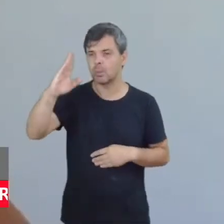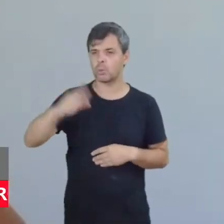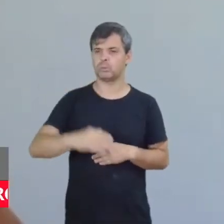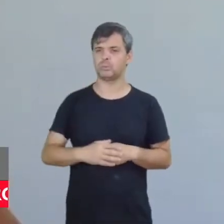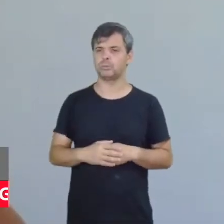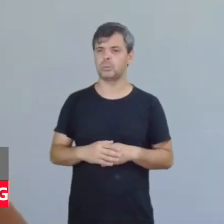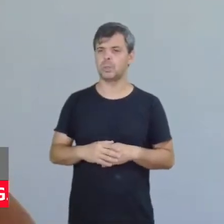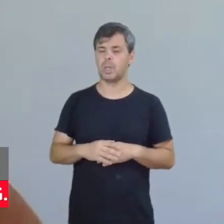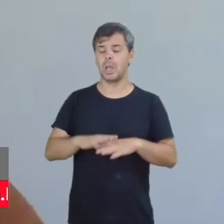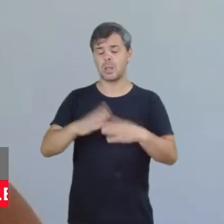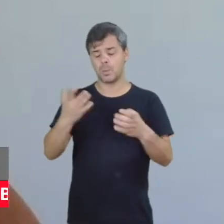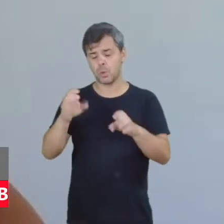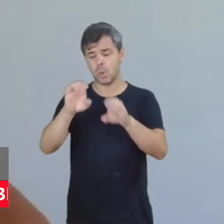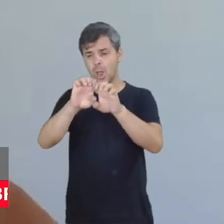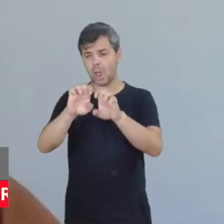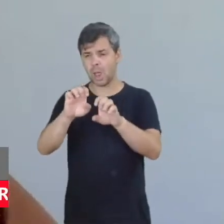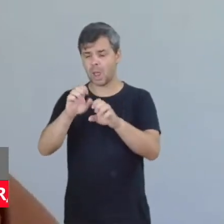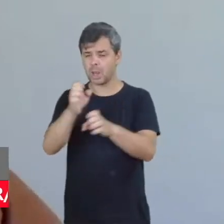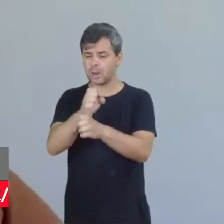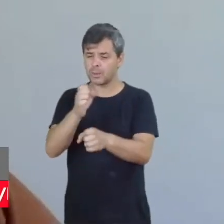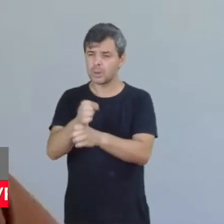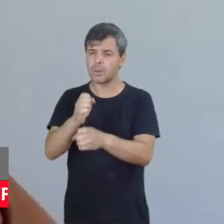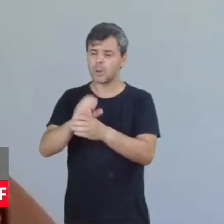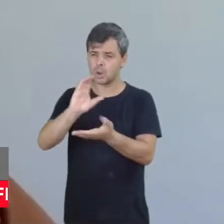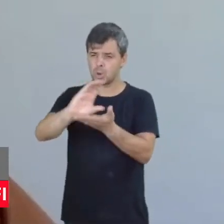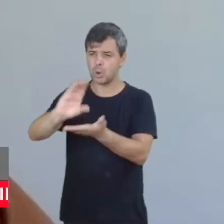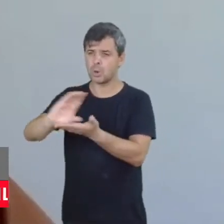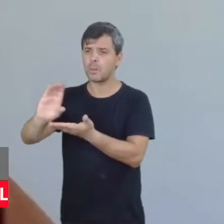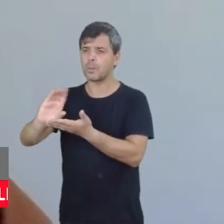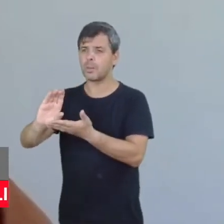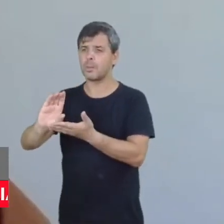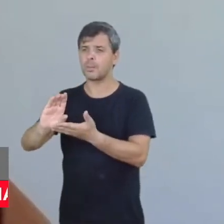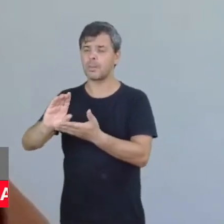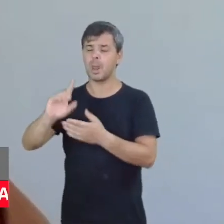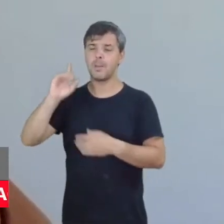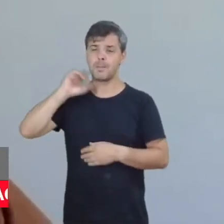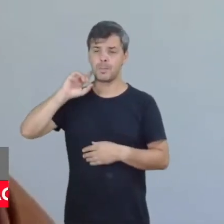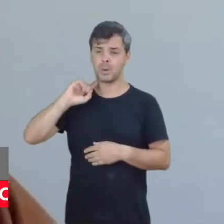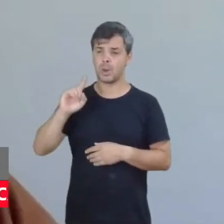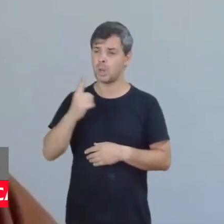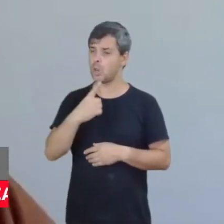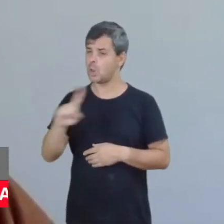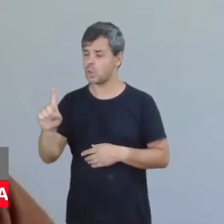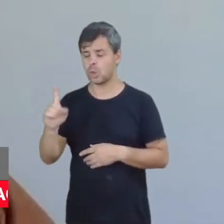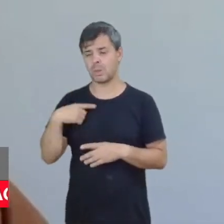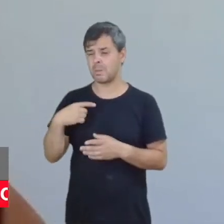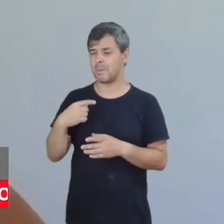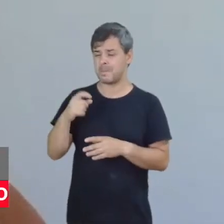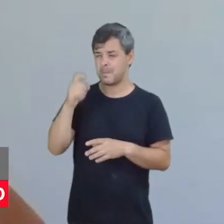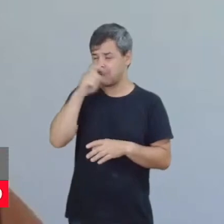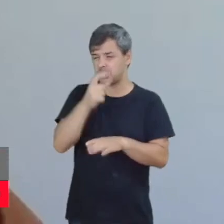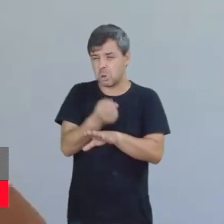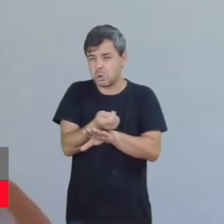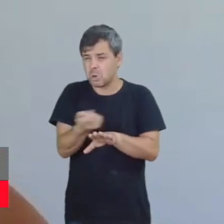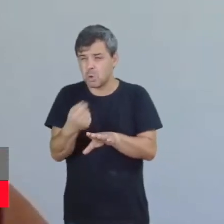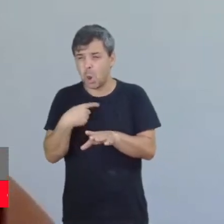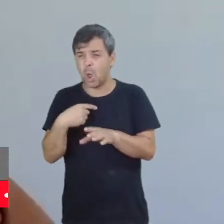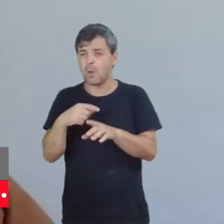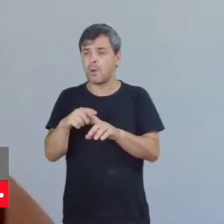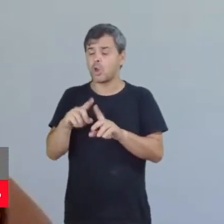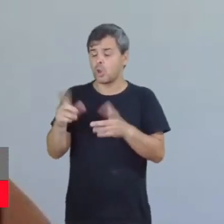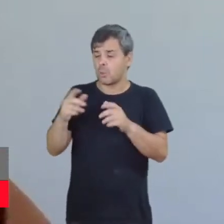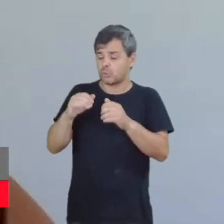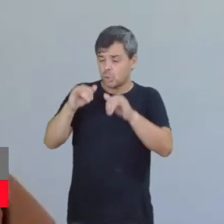Então, tem muita obra, muito recurso sendo designado para Minas. Nós não podemos cair em fake news, temos que divulgar